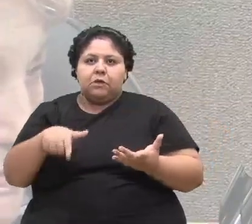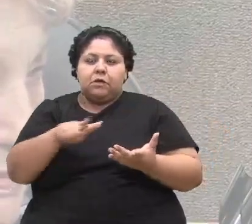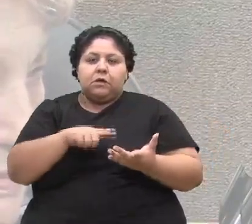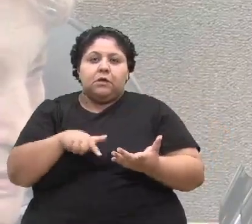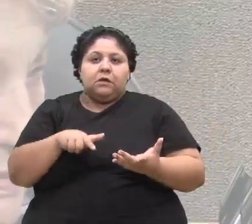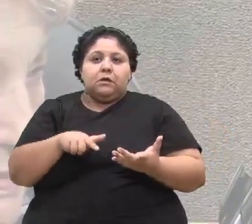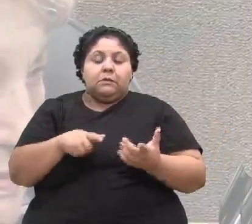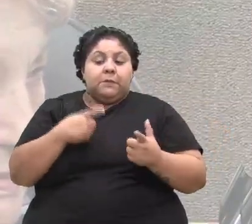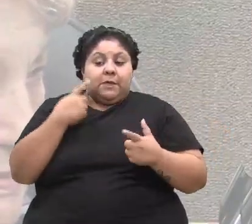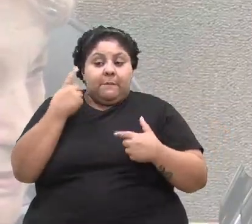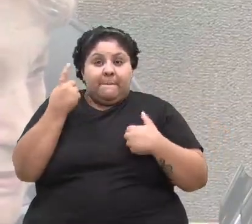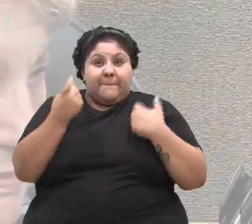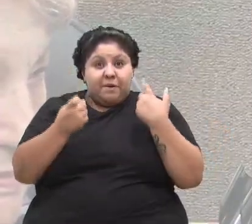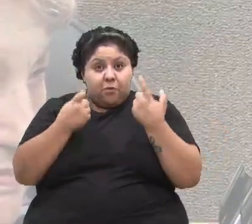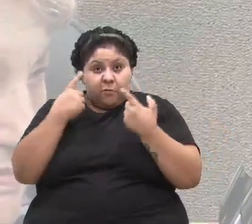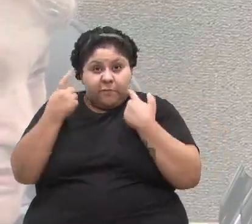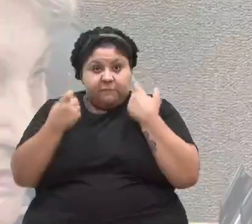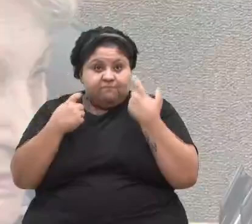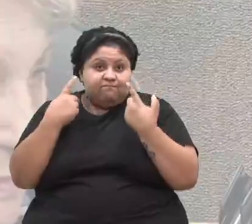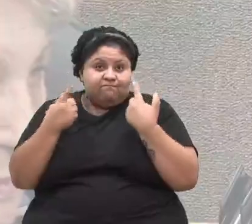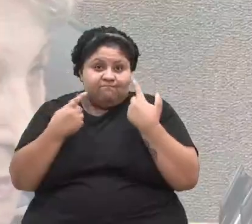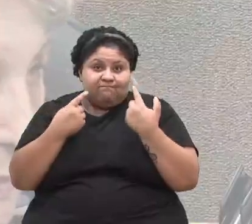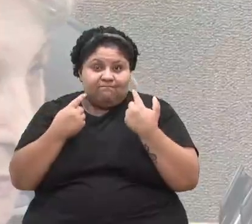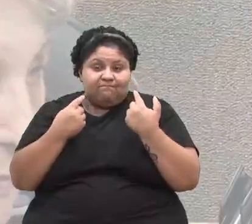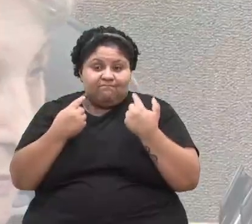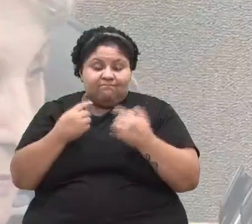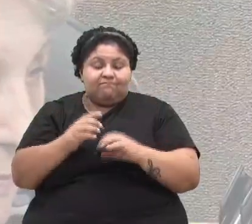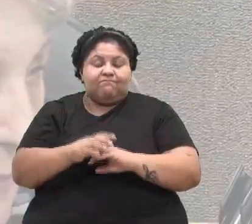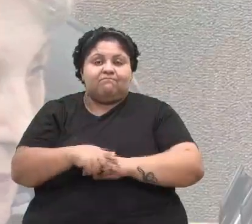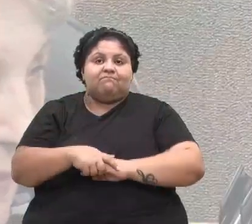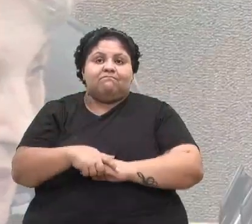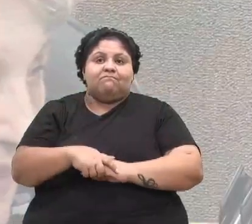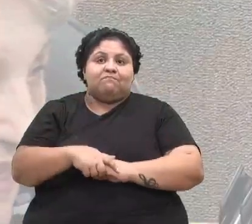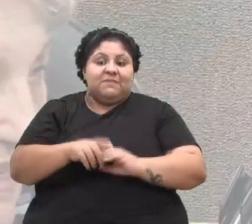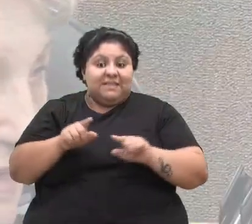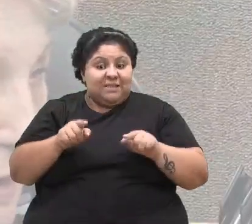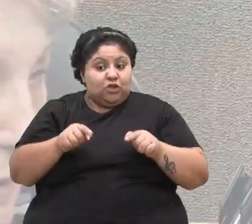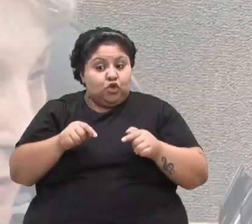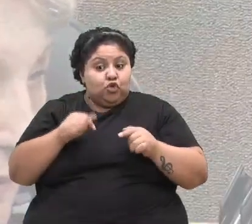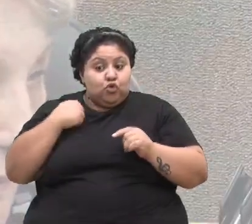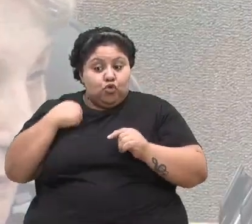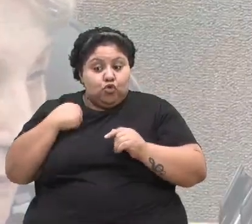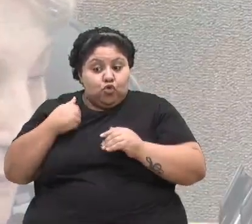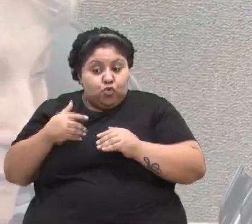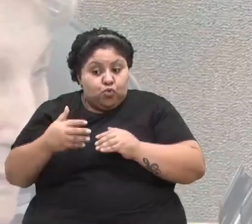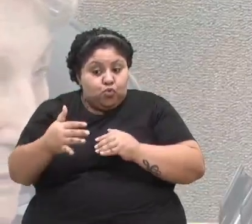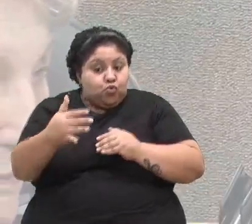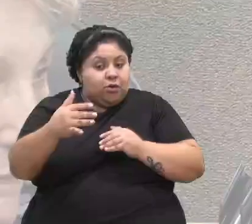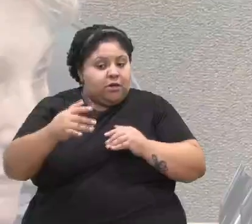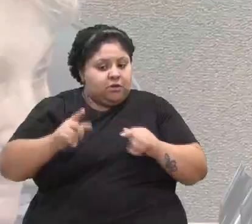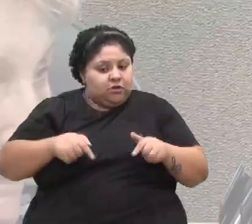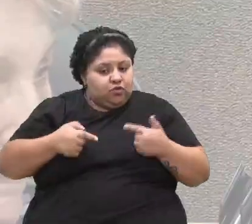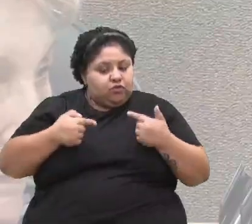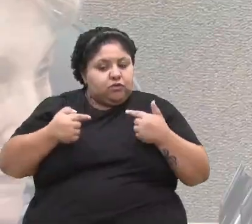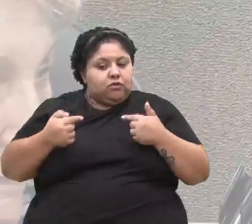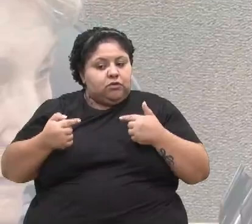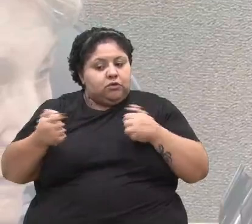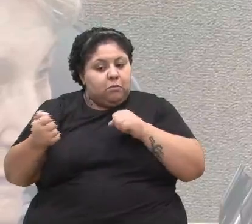minha preocupação é que no calor das discussões que daqui a pouco possa se